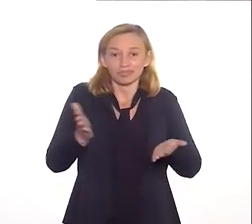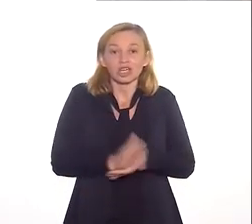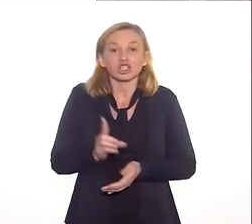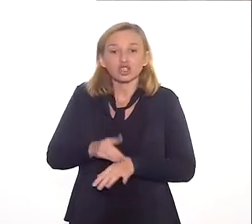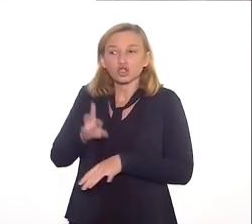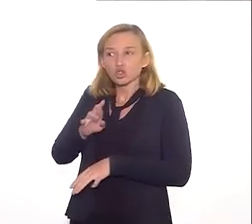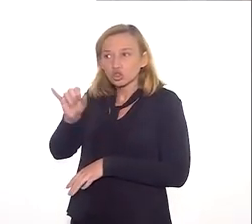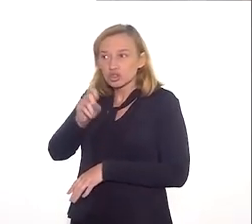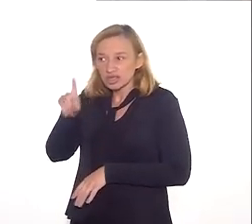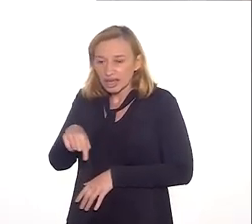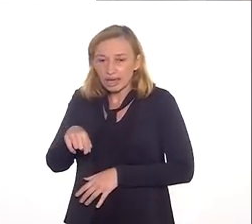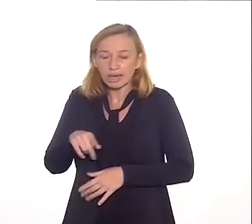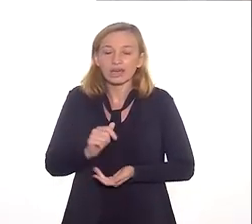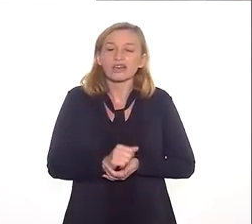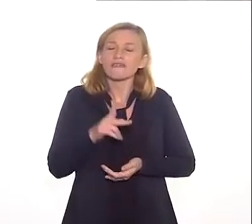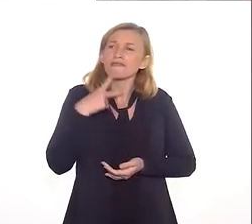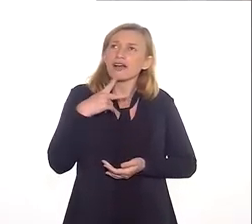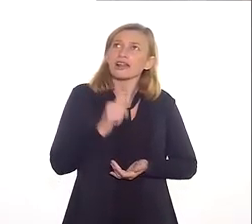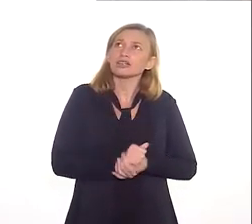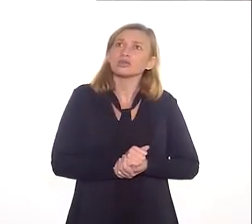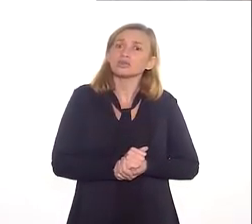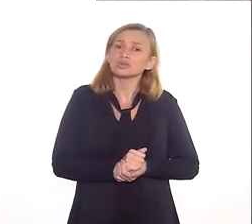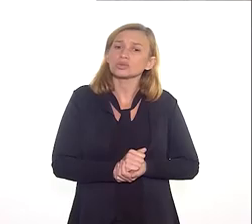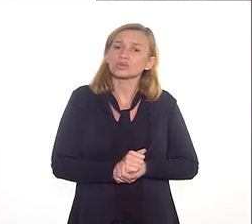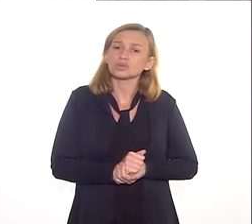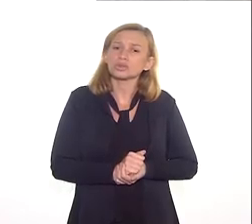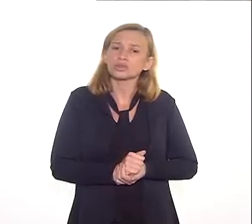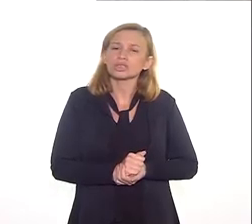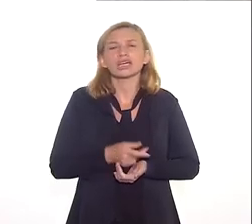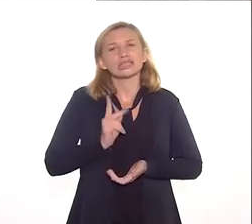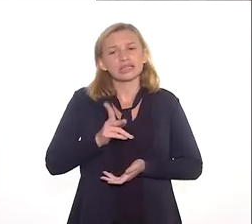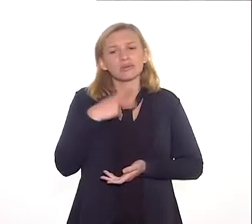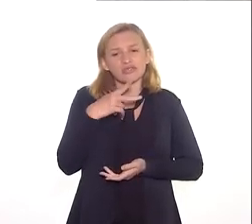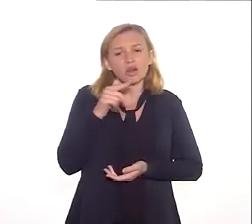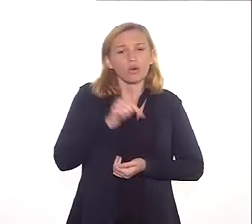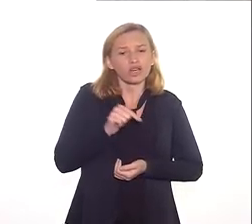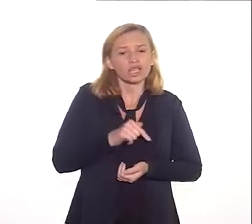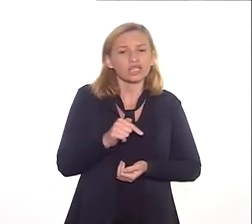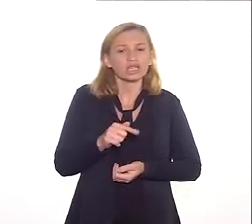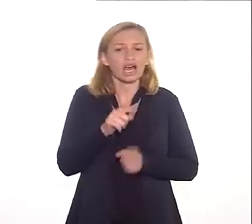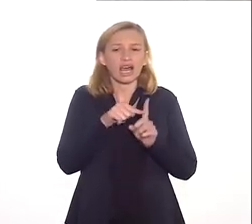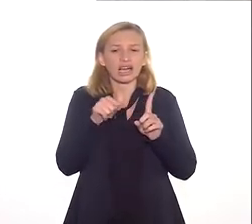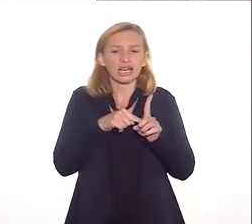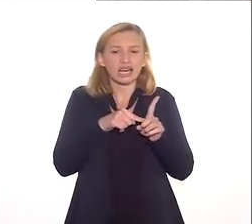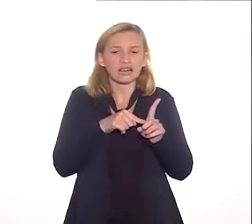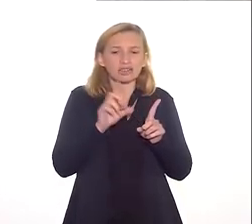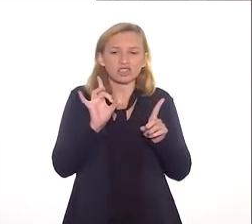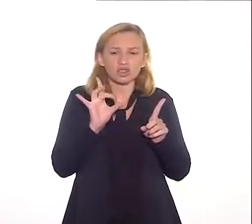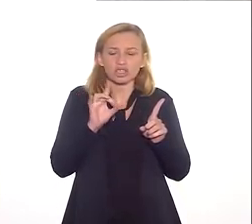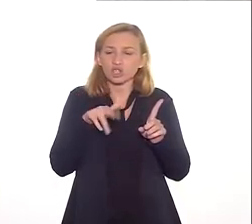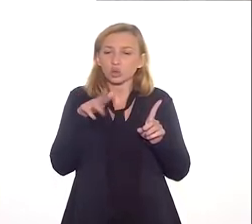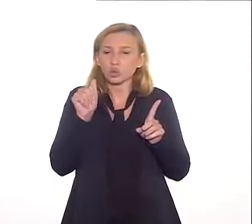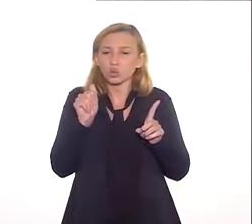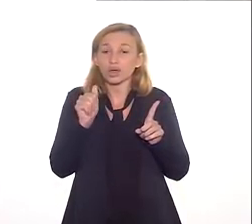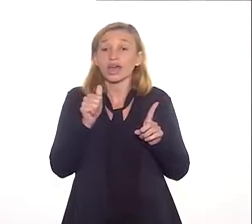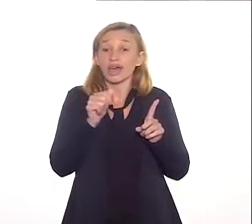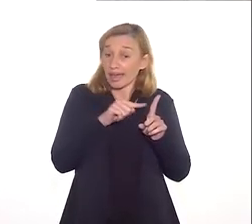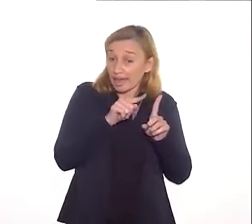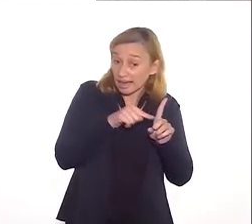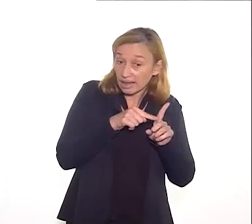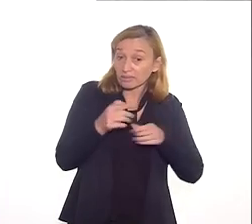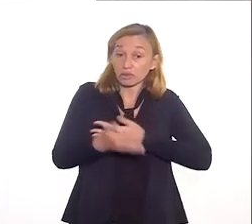né? Doutor José Paulo, falando a gente sempre falou aqui que a grávida não está sozinha nunca, né?